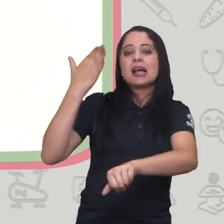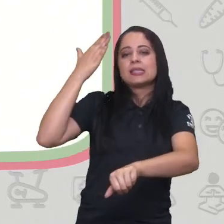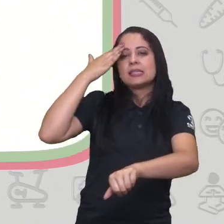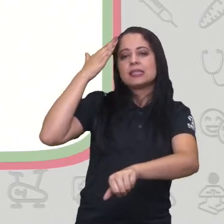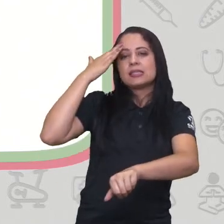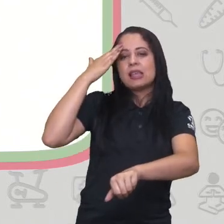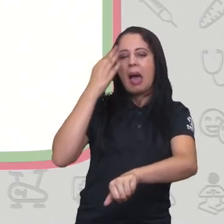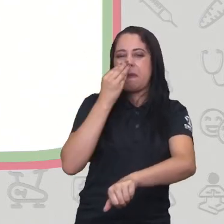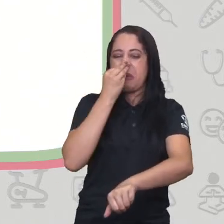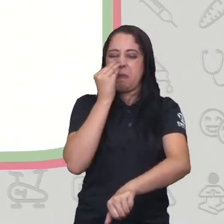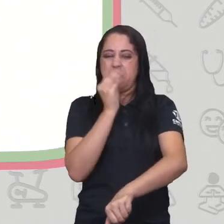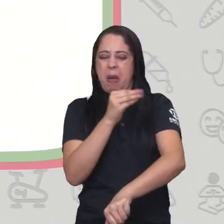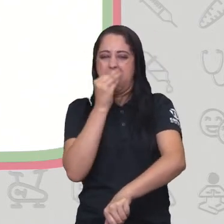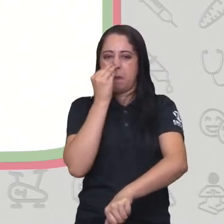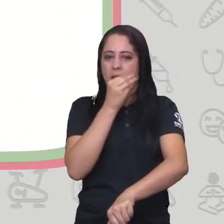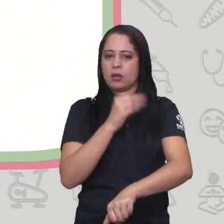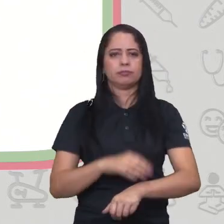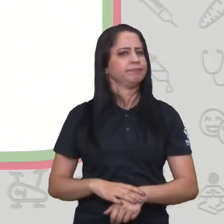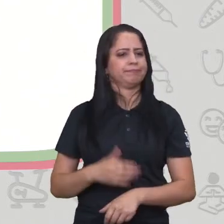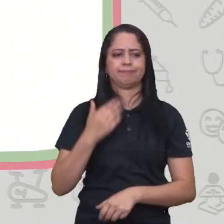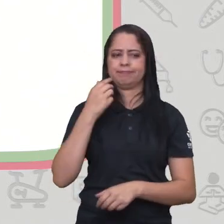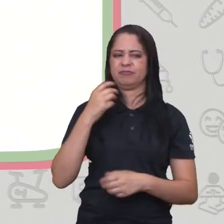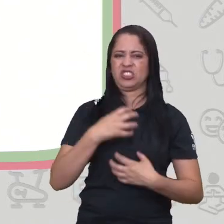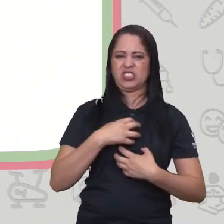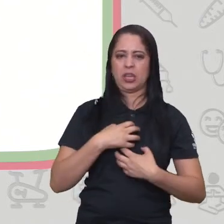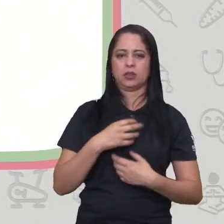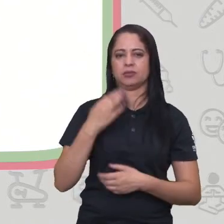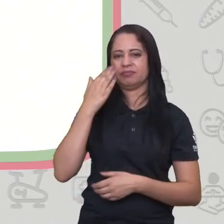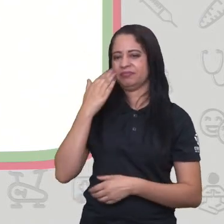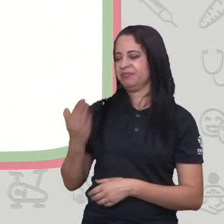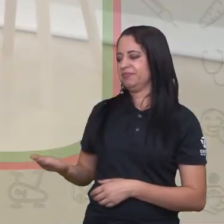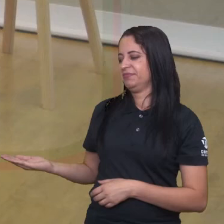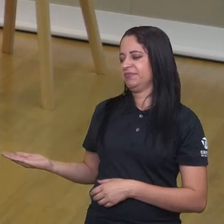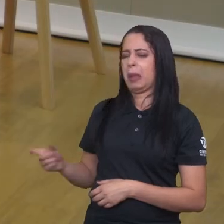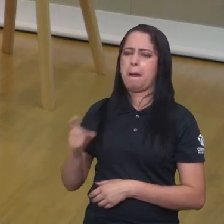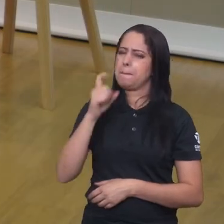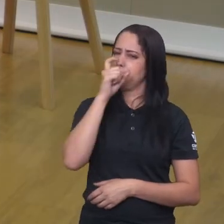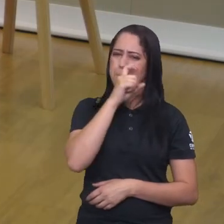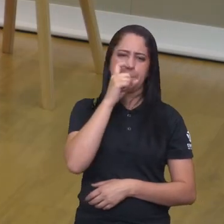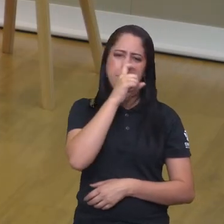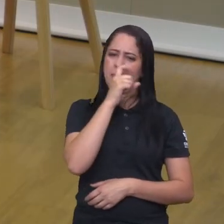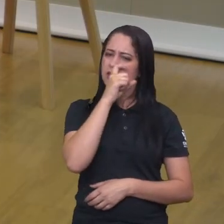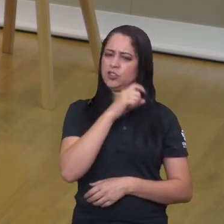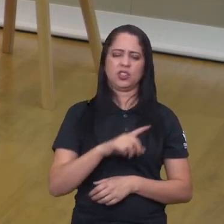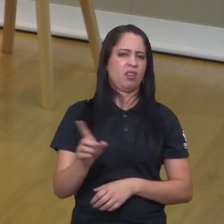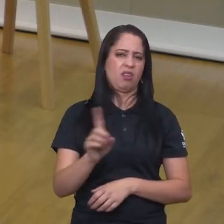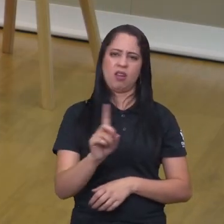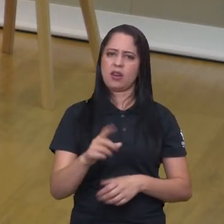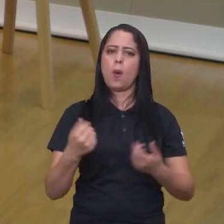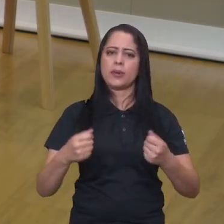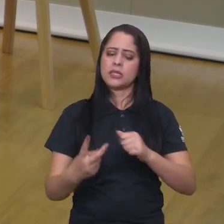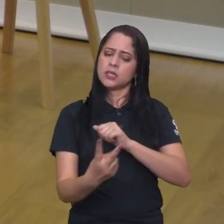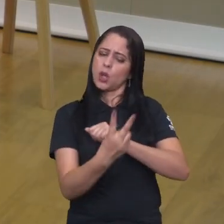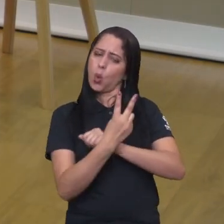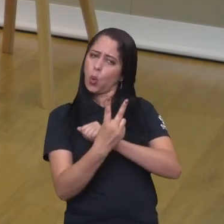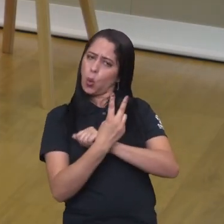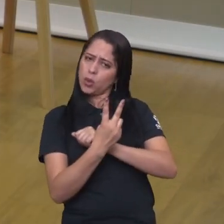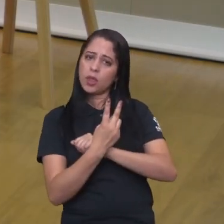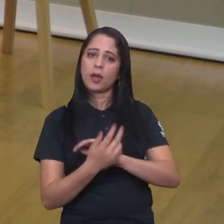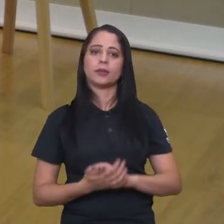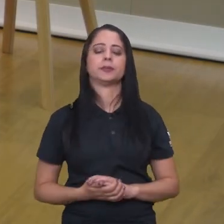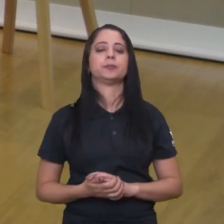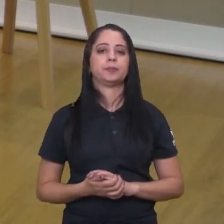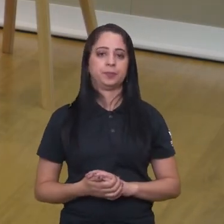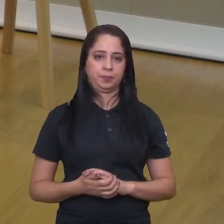sabe ignorar os sentimentos. Mito, não podemos ignorá-los. Na verdade, falamos o tempo todo aqui de observar Exato. E cuidar